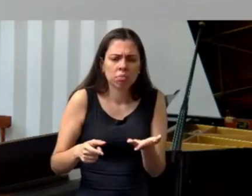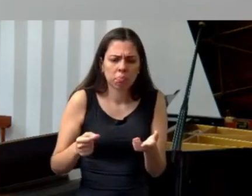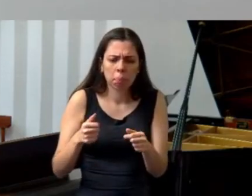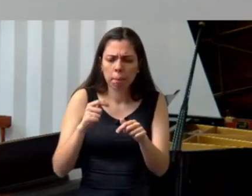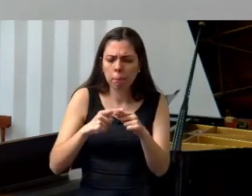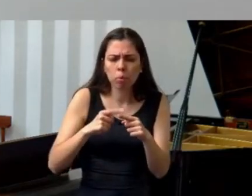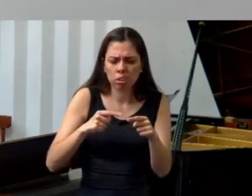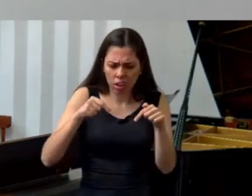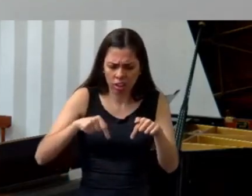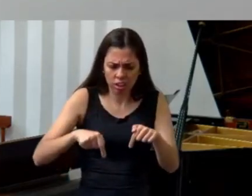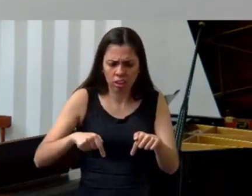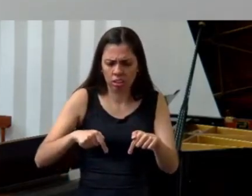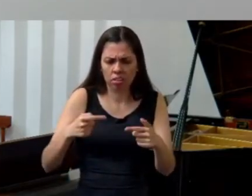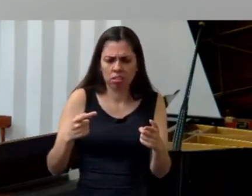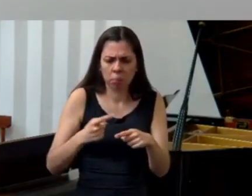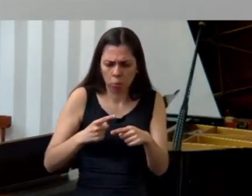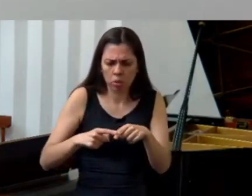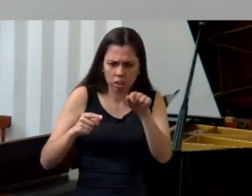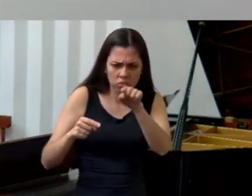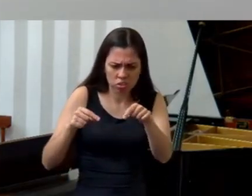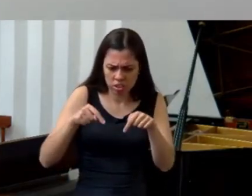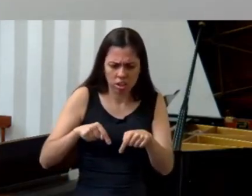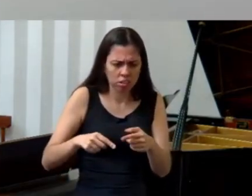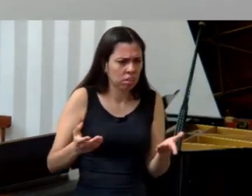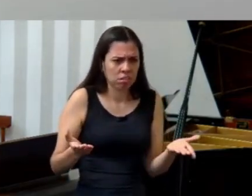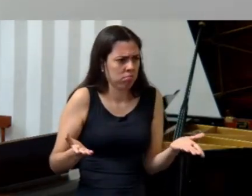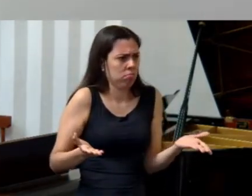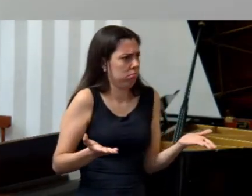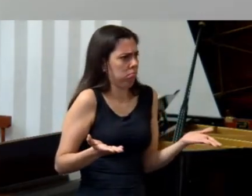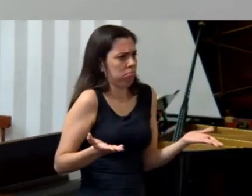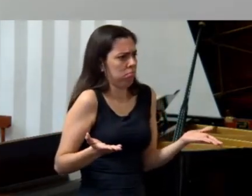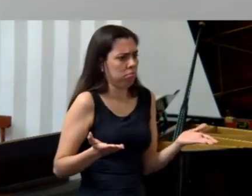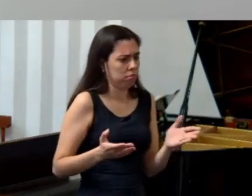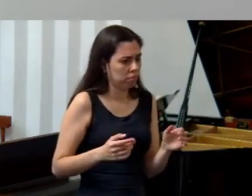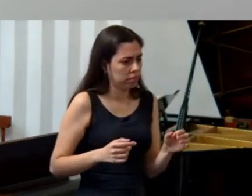aqui? Por que você voltou a pescar?